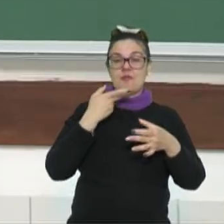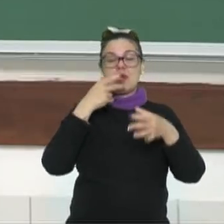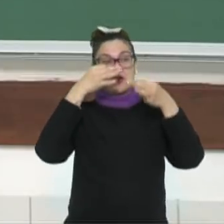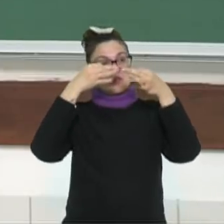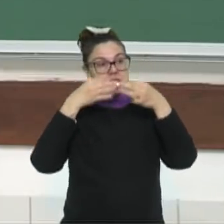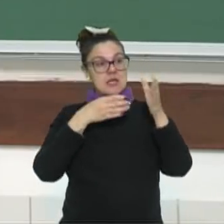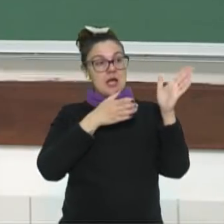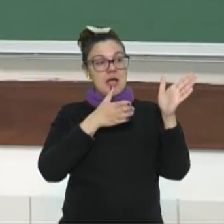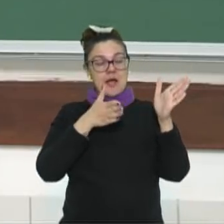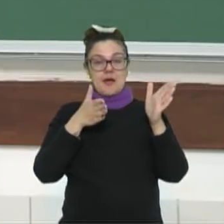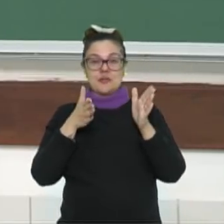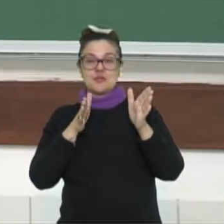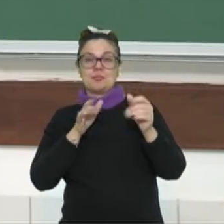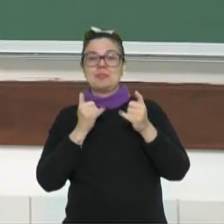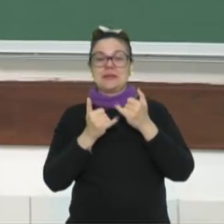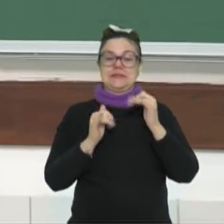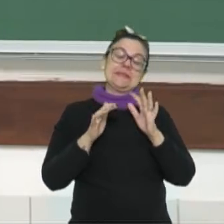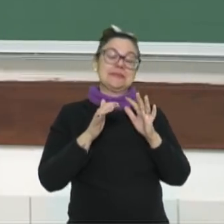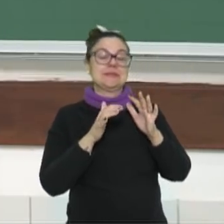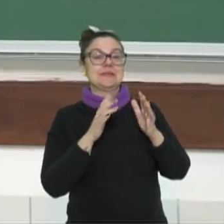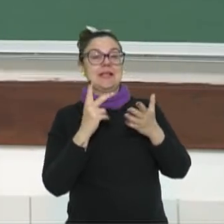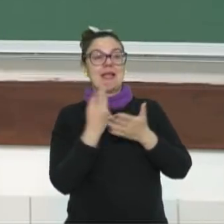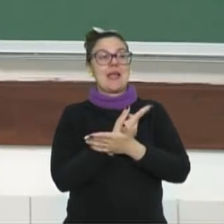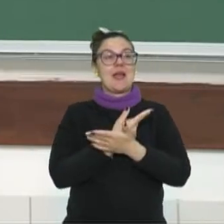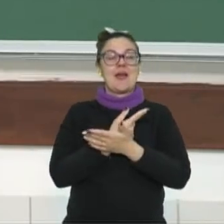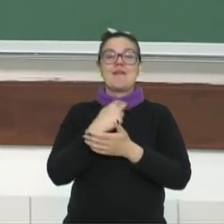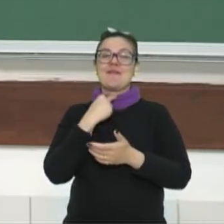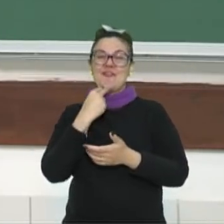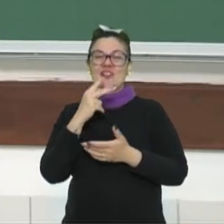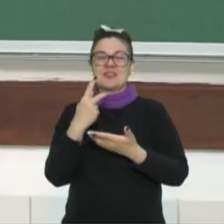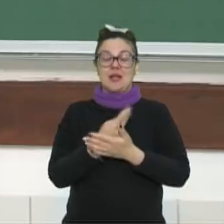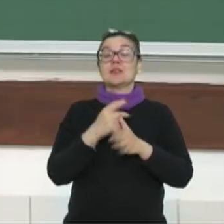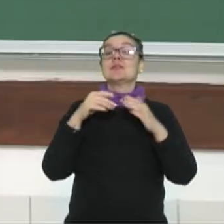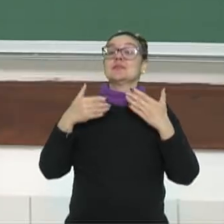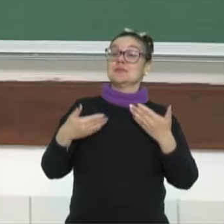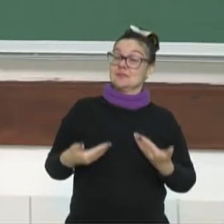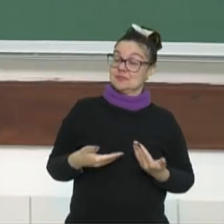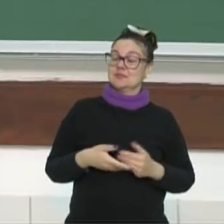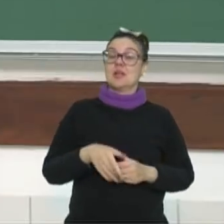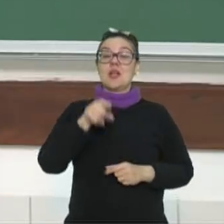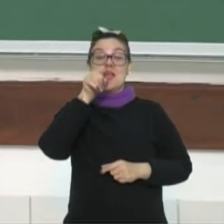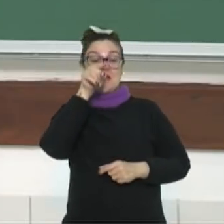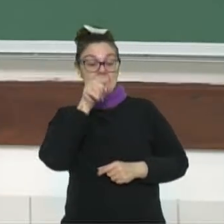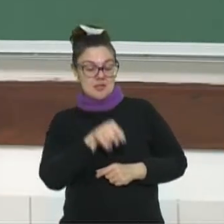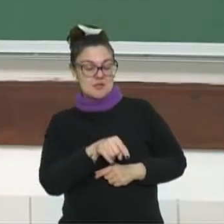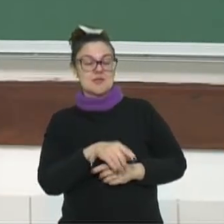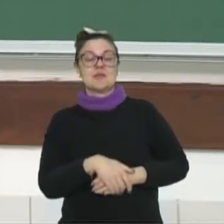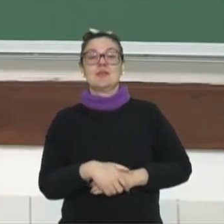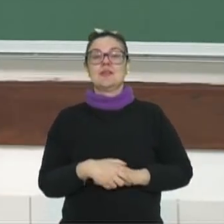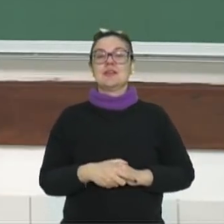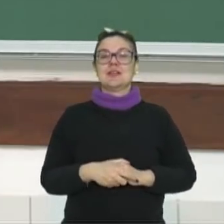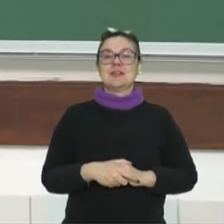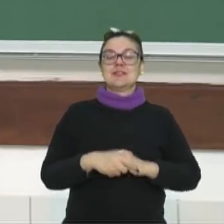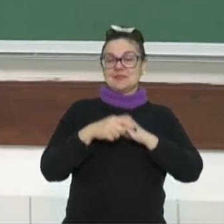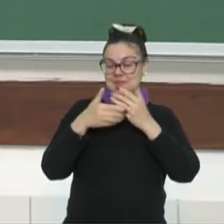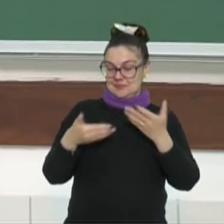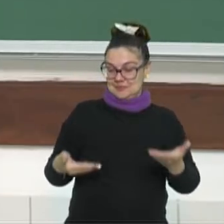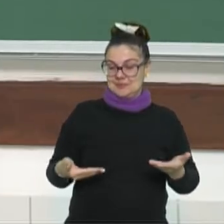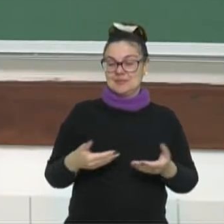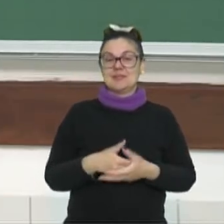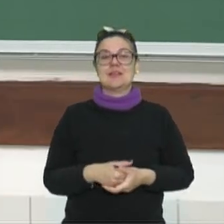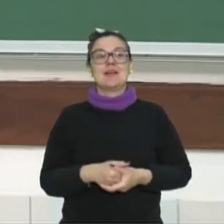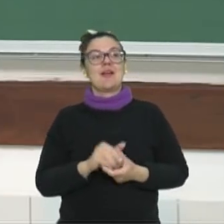falando agora, mas eu não dei uma tropeçadinha, minha voz não engasgou um pouquinho? Então, isso seria, em linhas gerais, uma